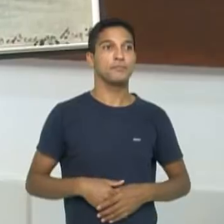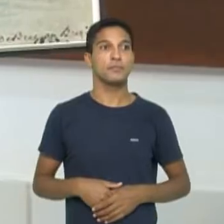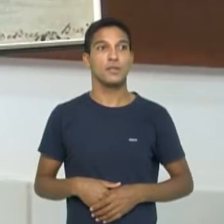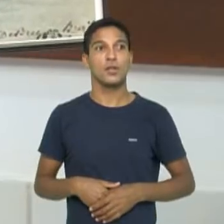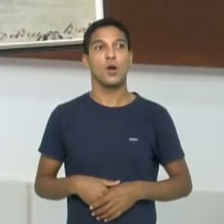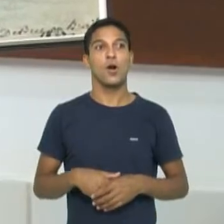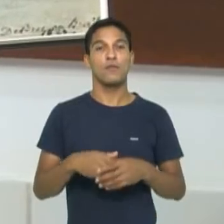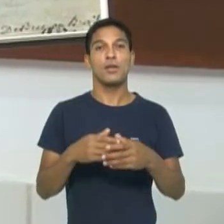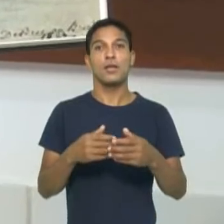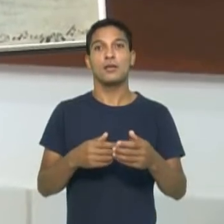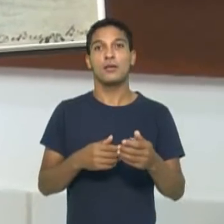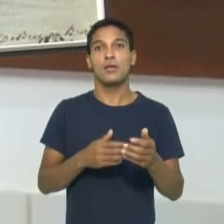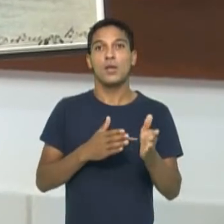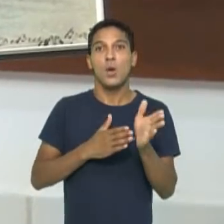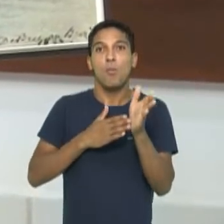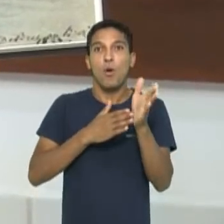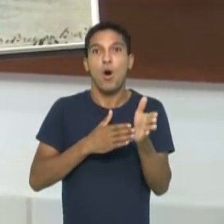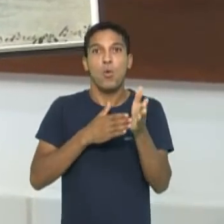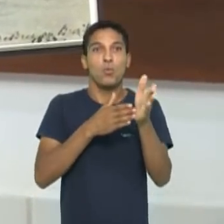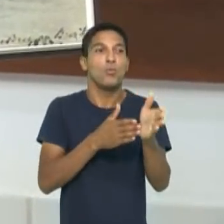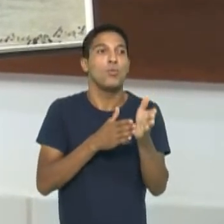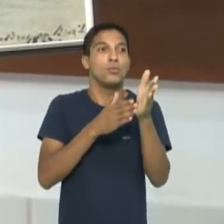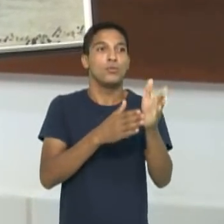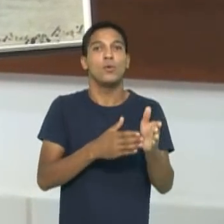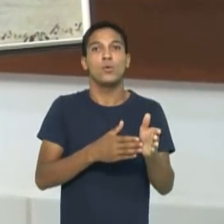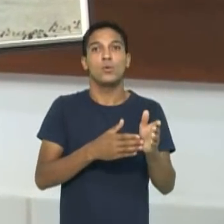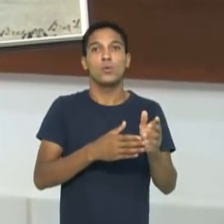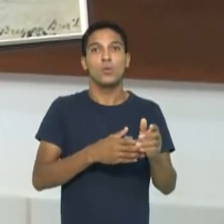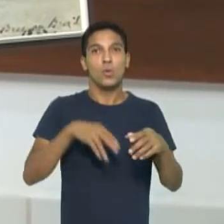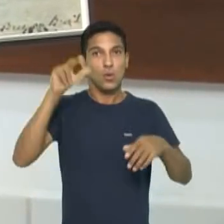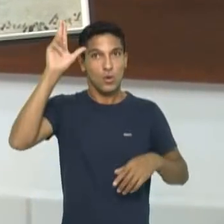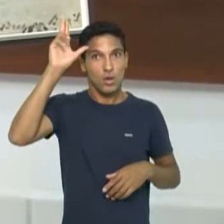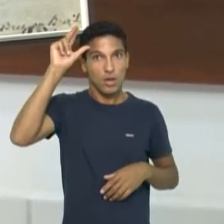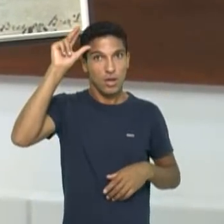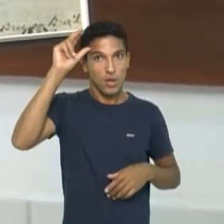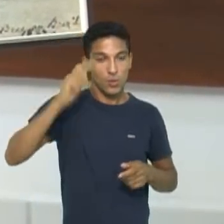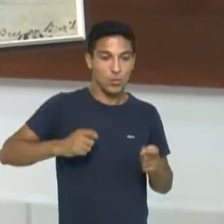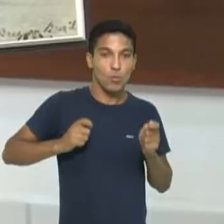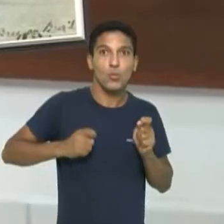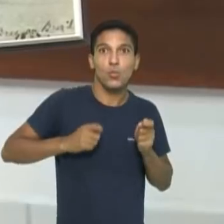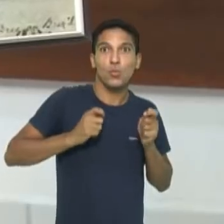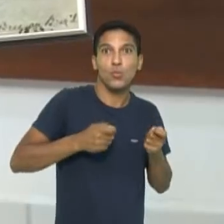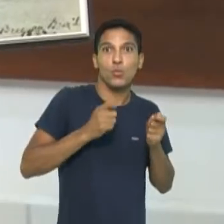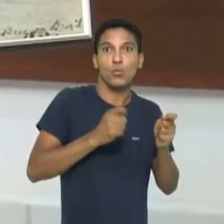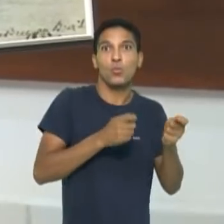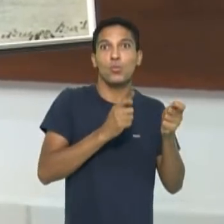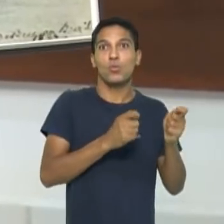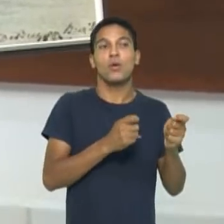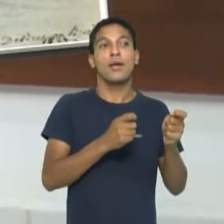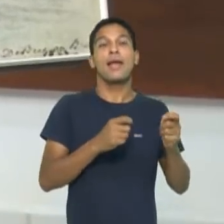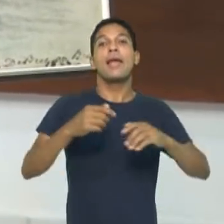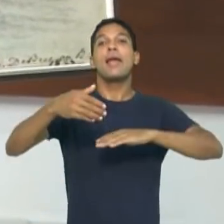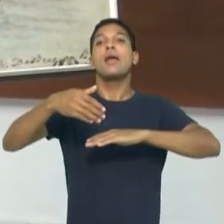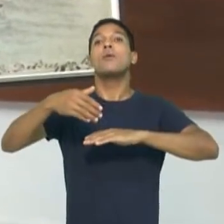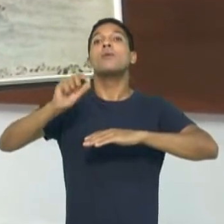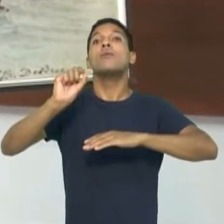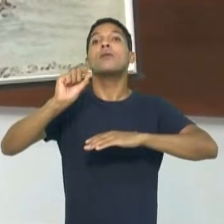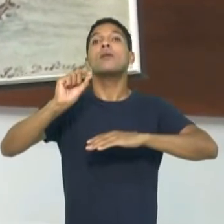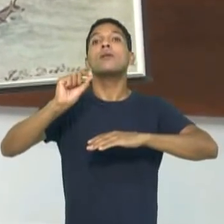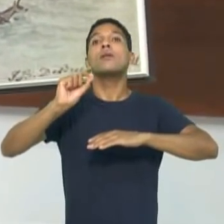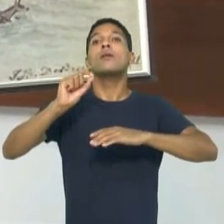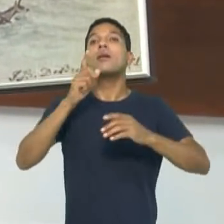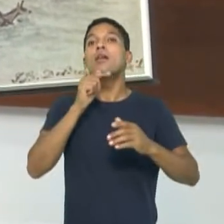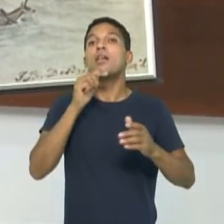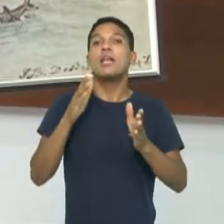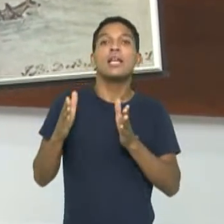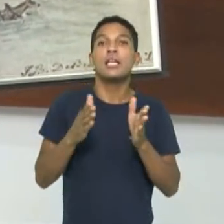que era, né, o transporte. Eles estavam passando pelo rio Jaguaricatu, próximo de São Paulo. Isso